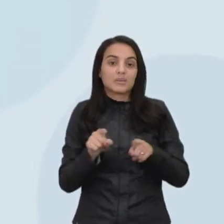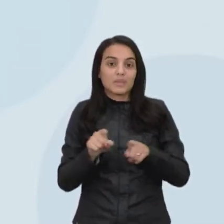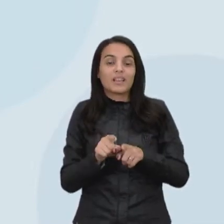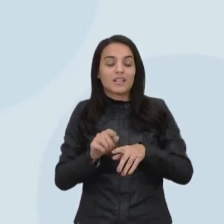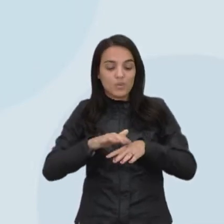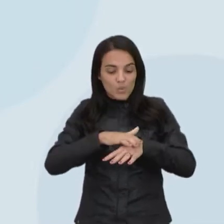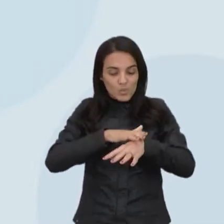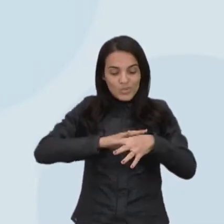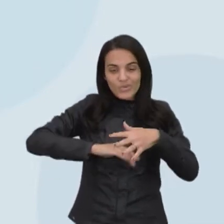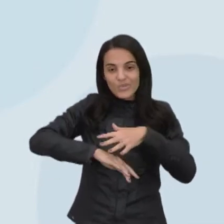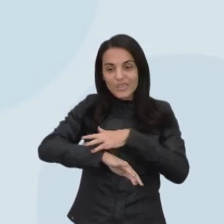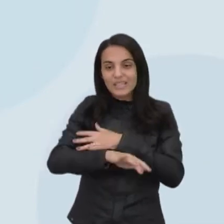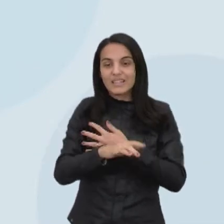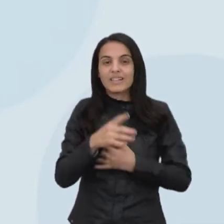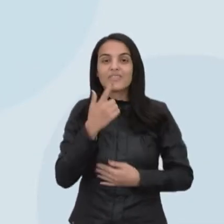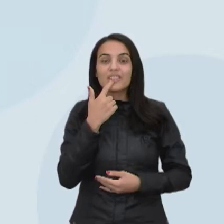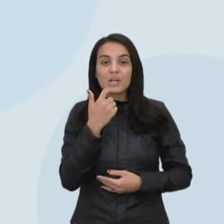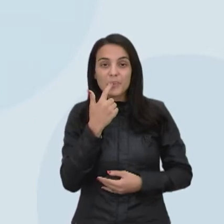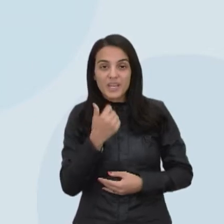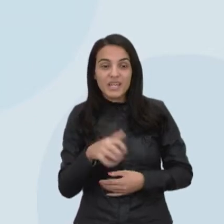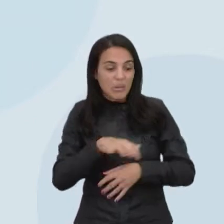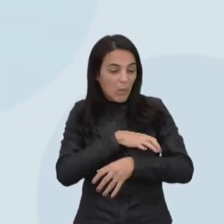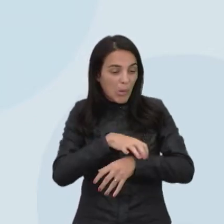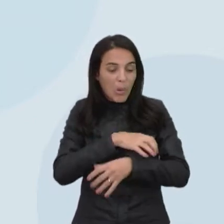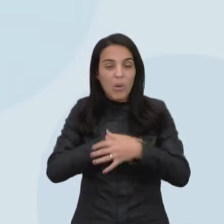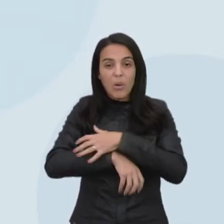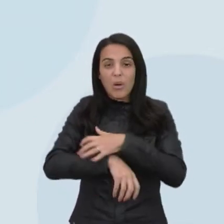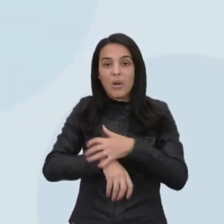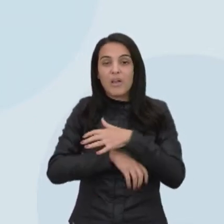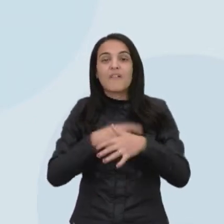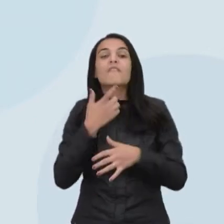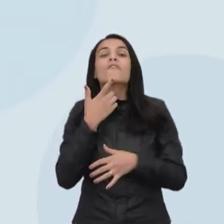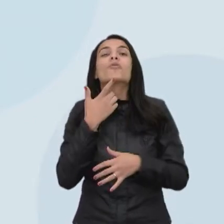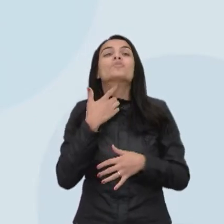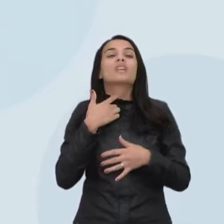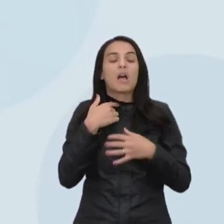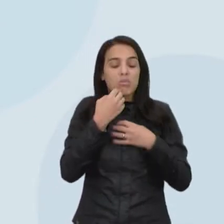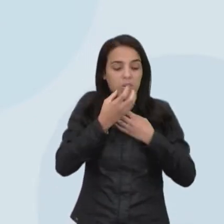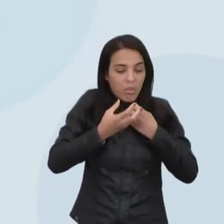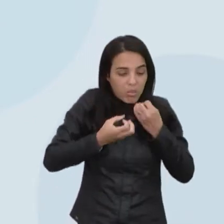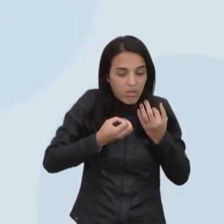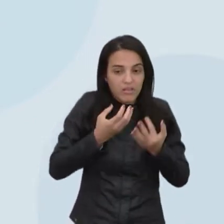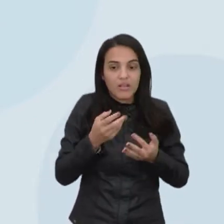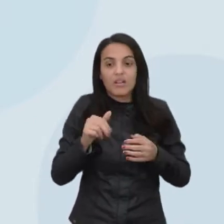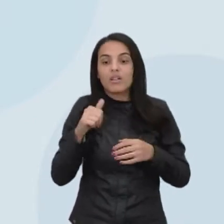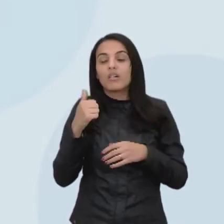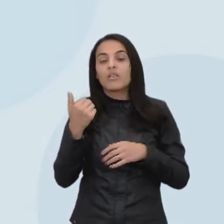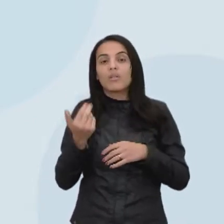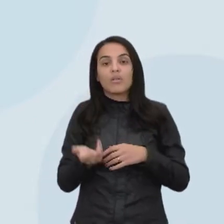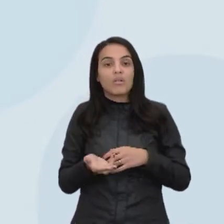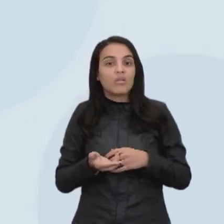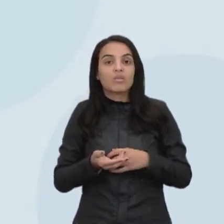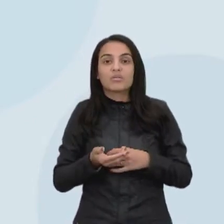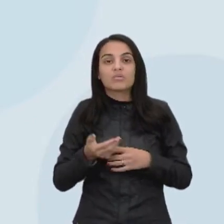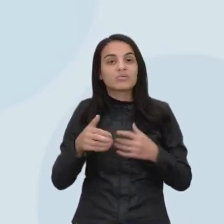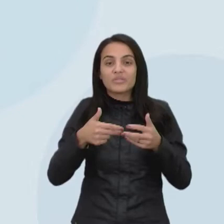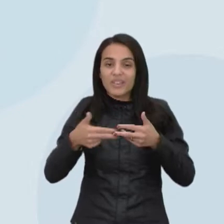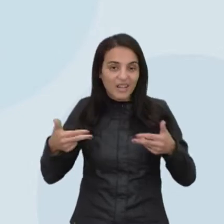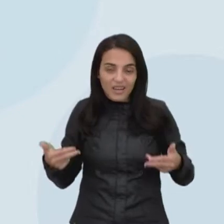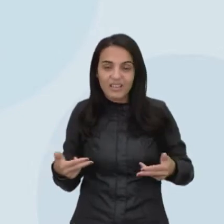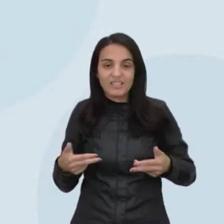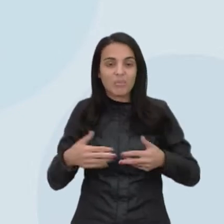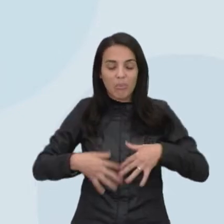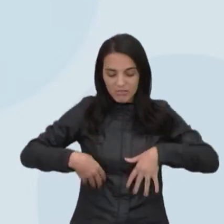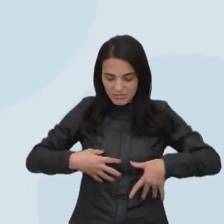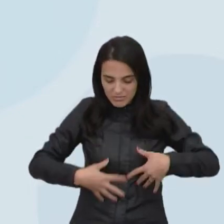alergias, dificuldades para respirar, náuseas, vômitos e diarreia. Ou seja, dentro dos